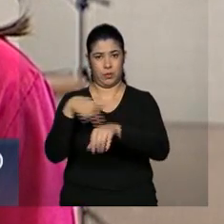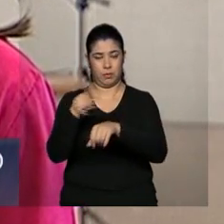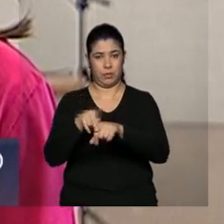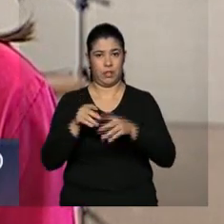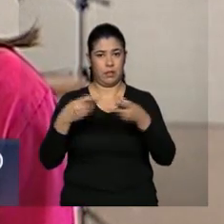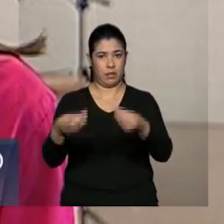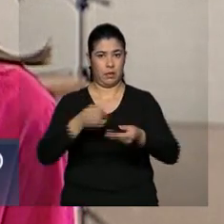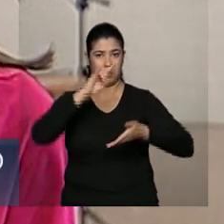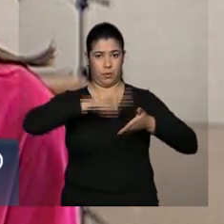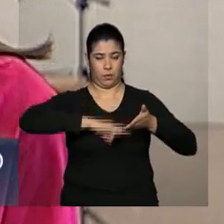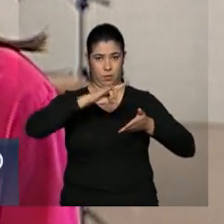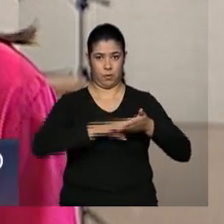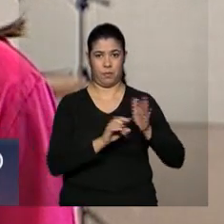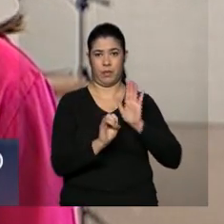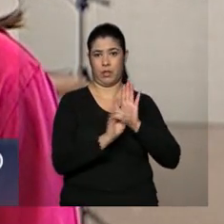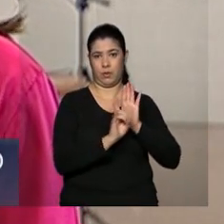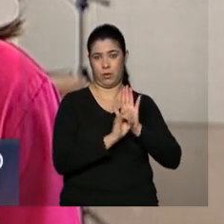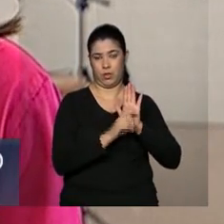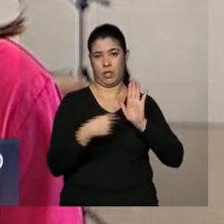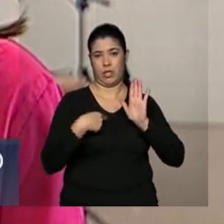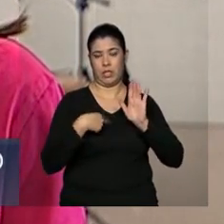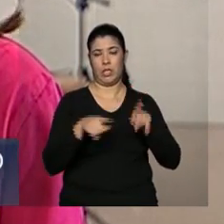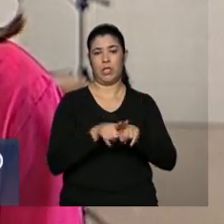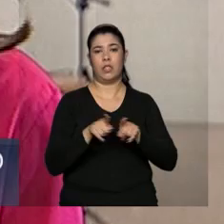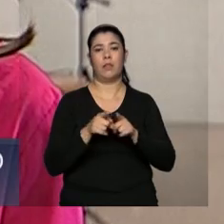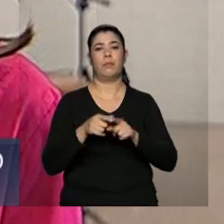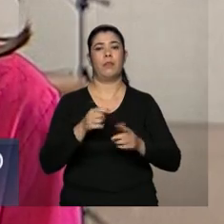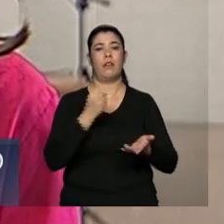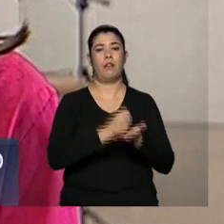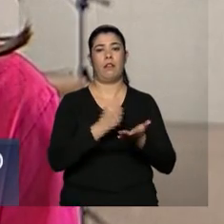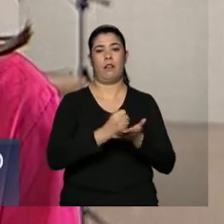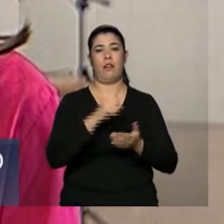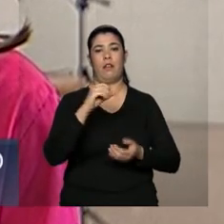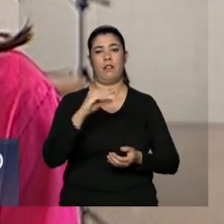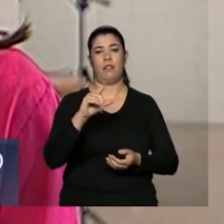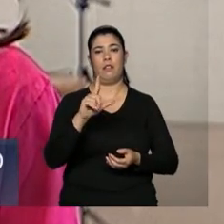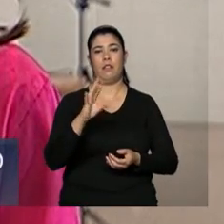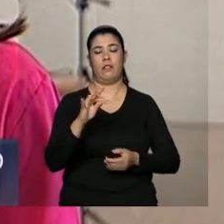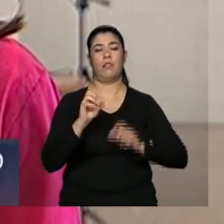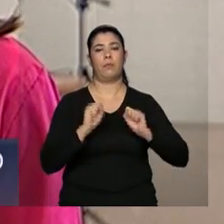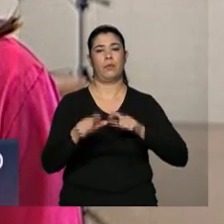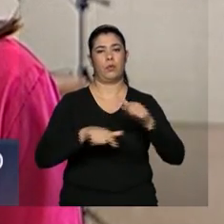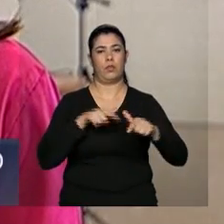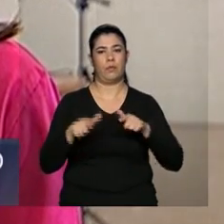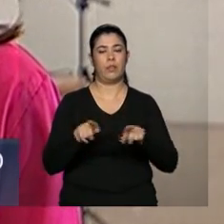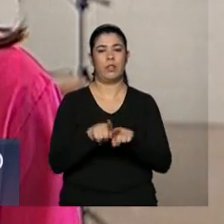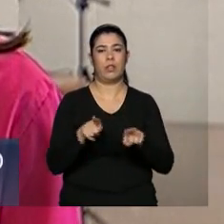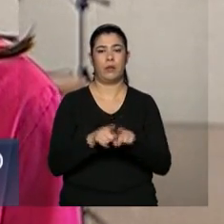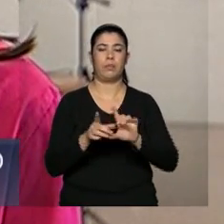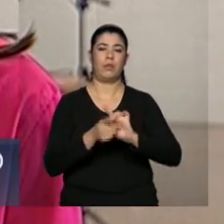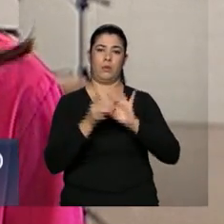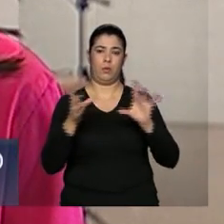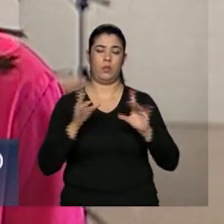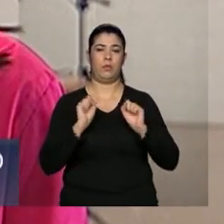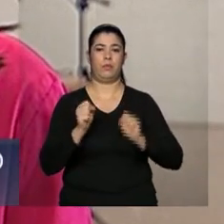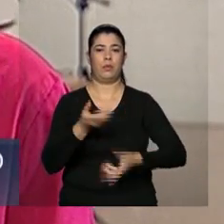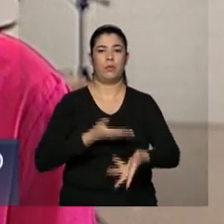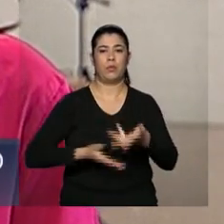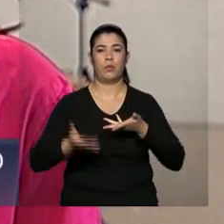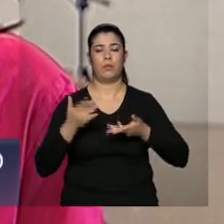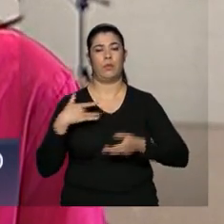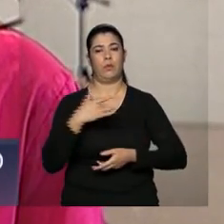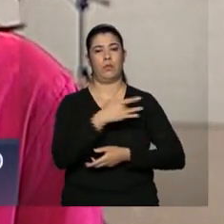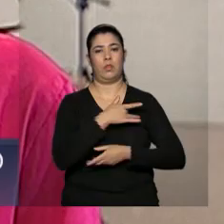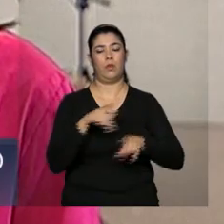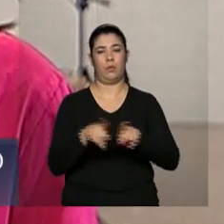documentos de identidade civil e trabalhista com permissão para trabalhar e também para utilizar serviços públicos de saúde e